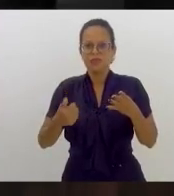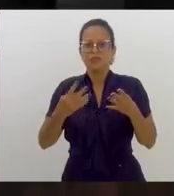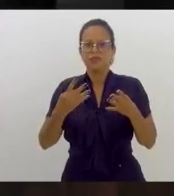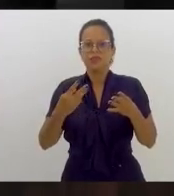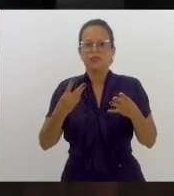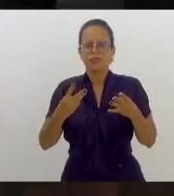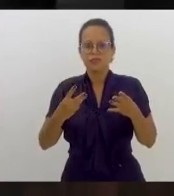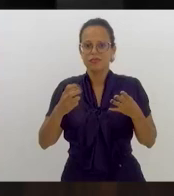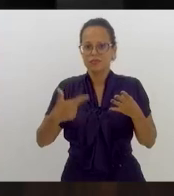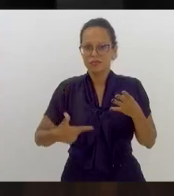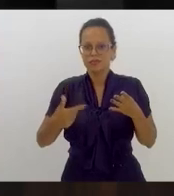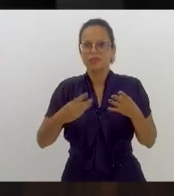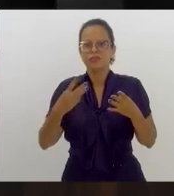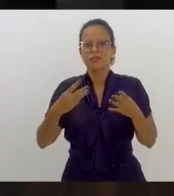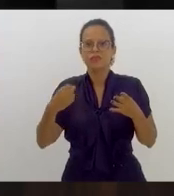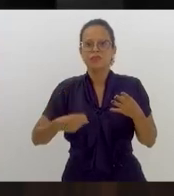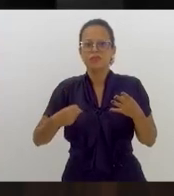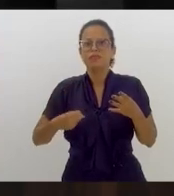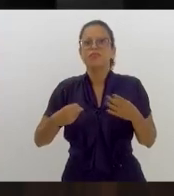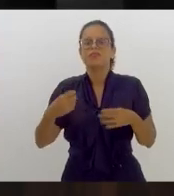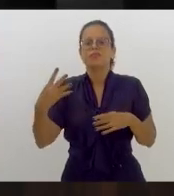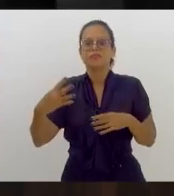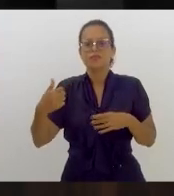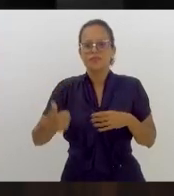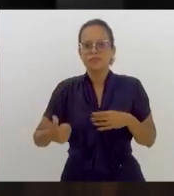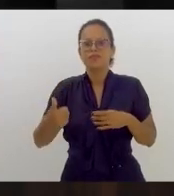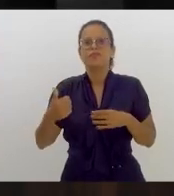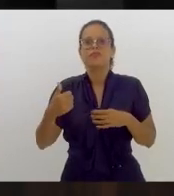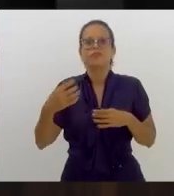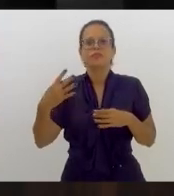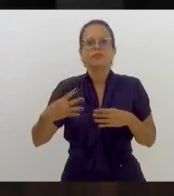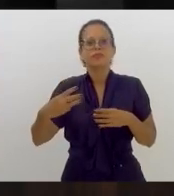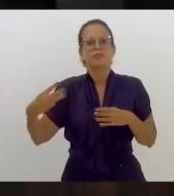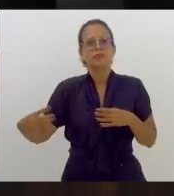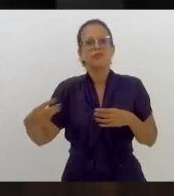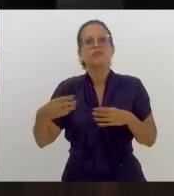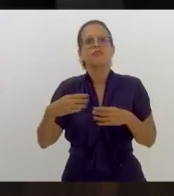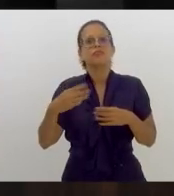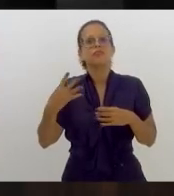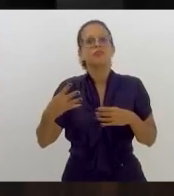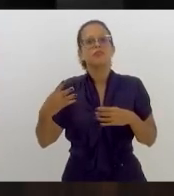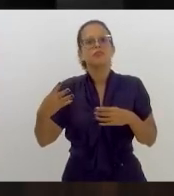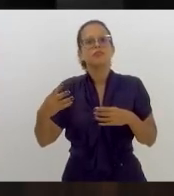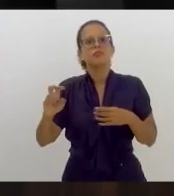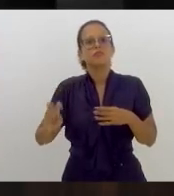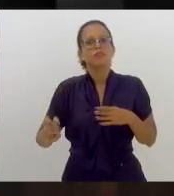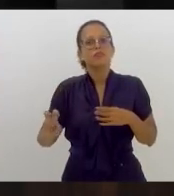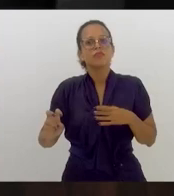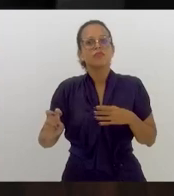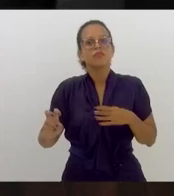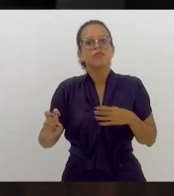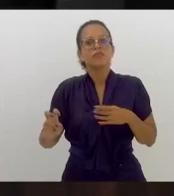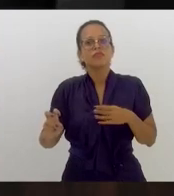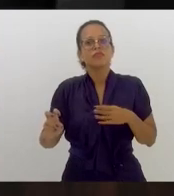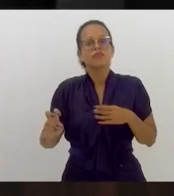32, 38, 41, 43, 44, 45,